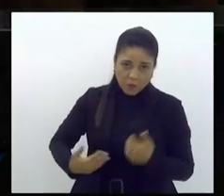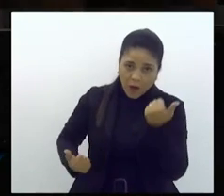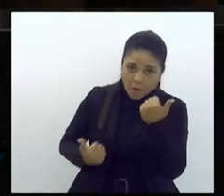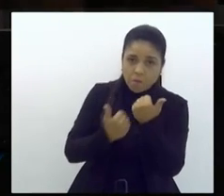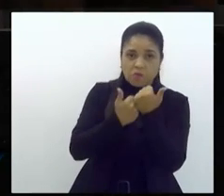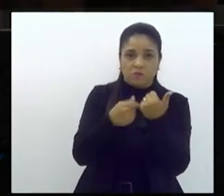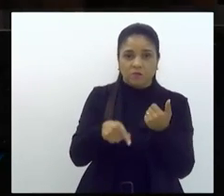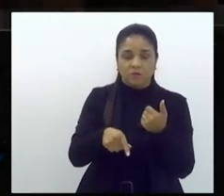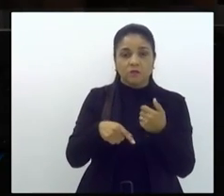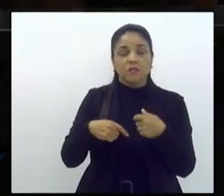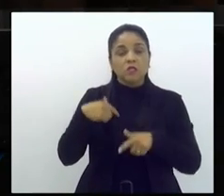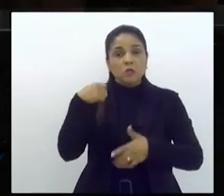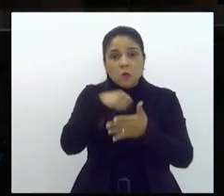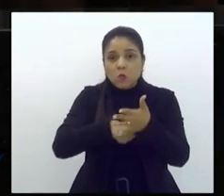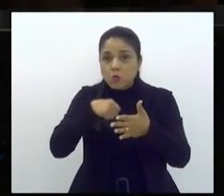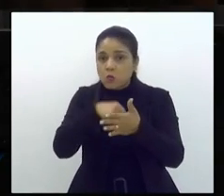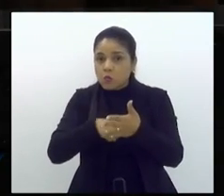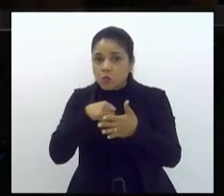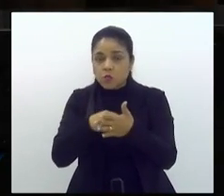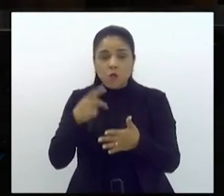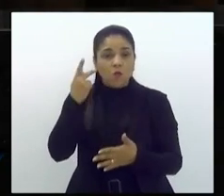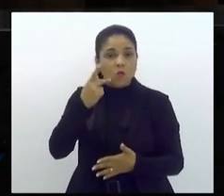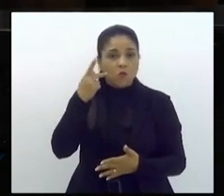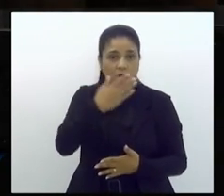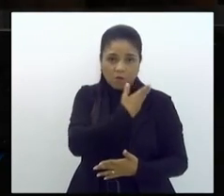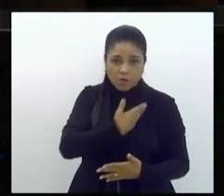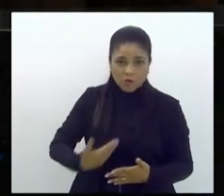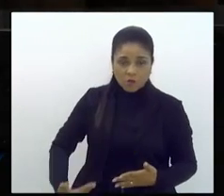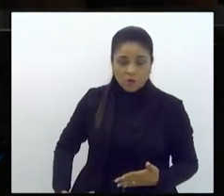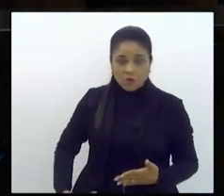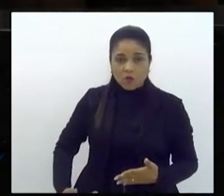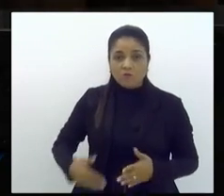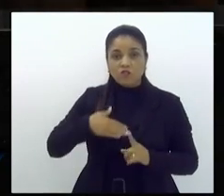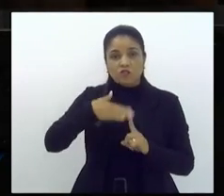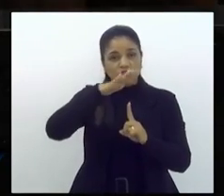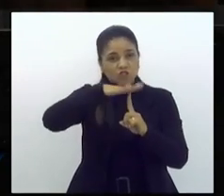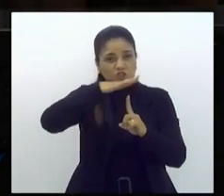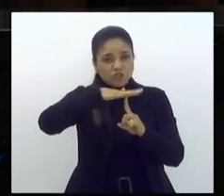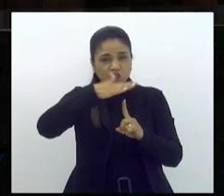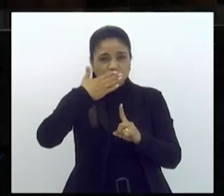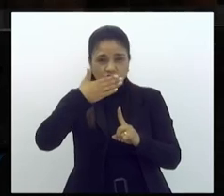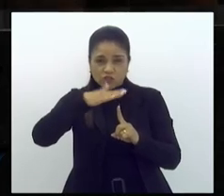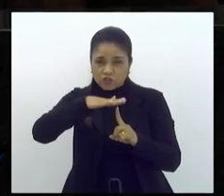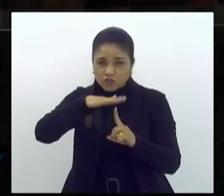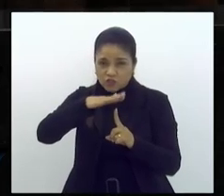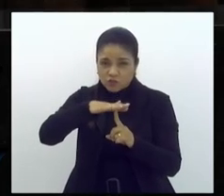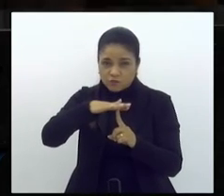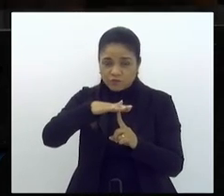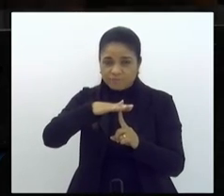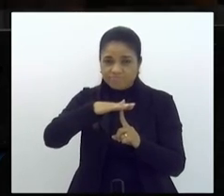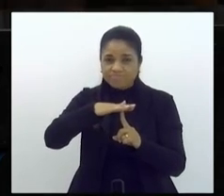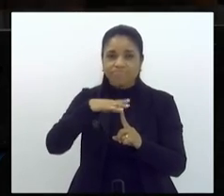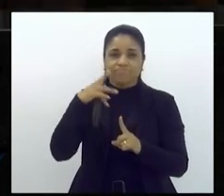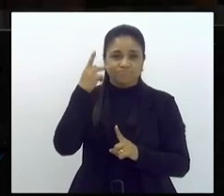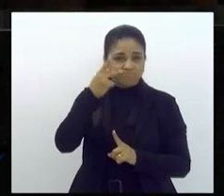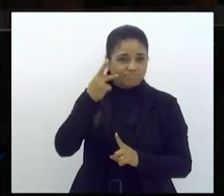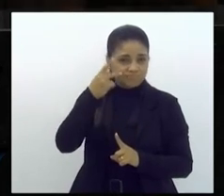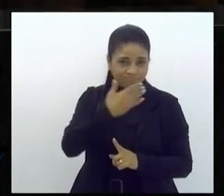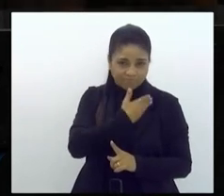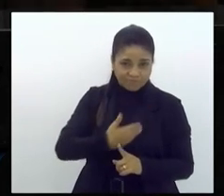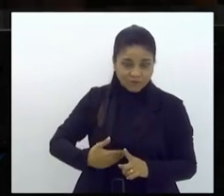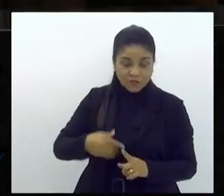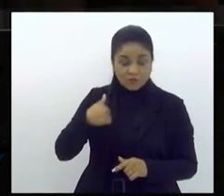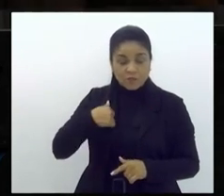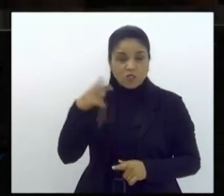por política pública por estas por esse tipo de política pública faz parte da minha história